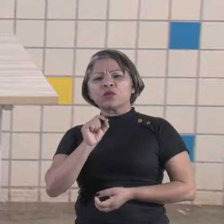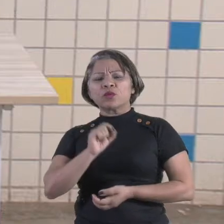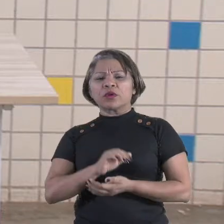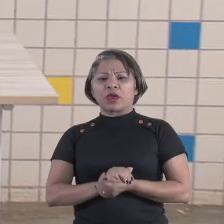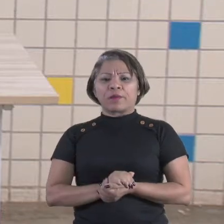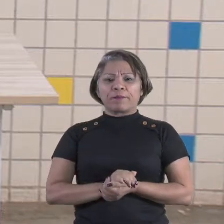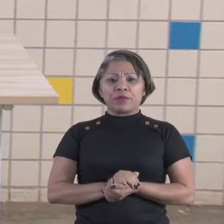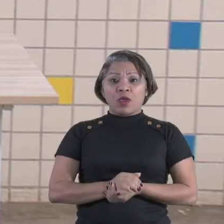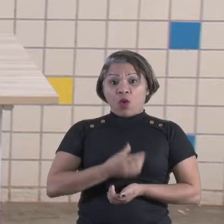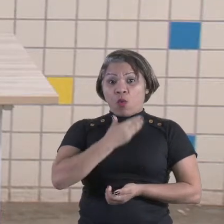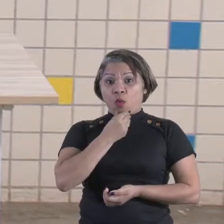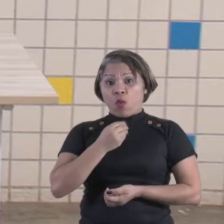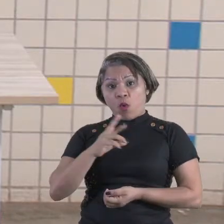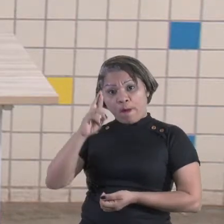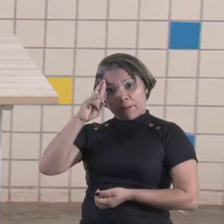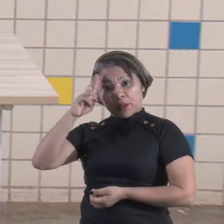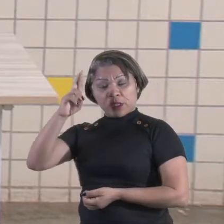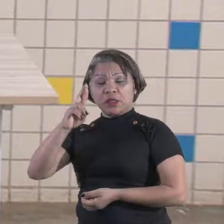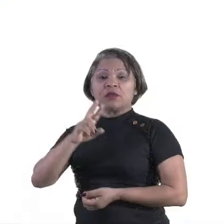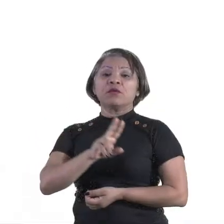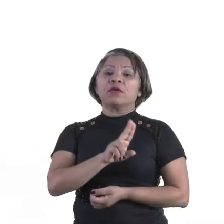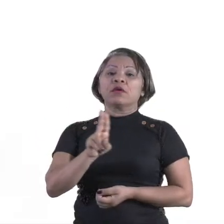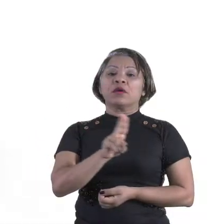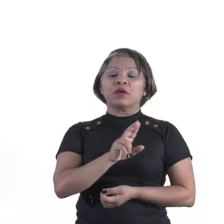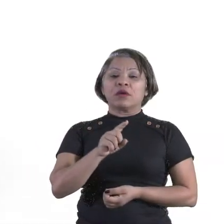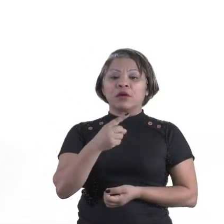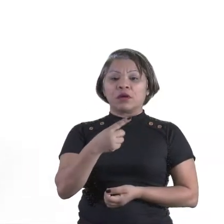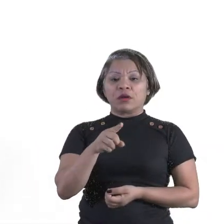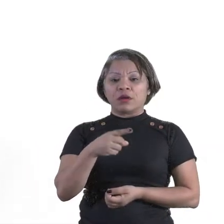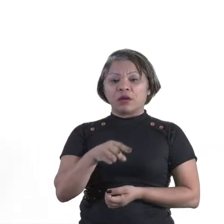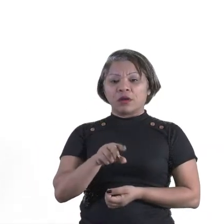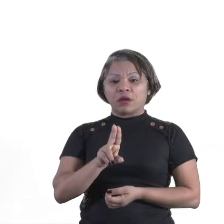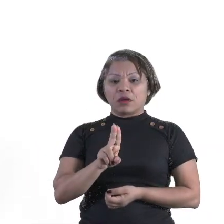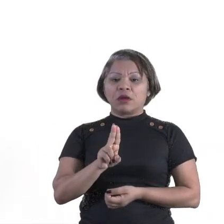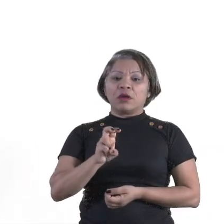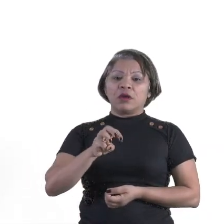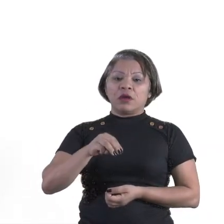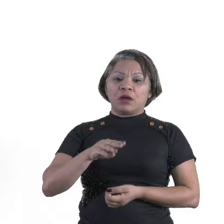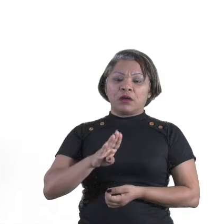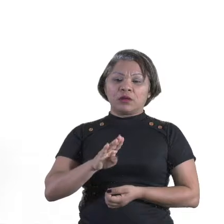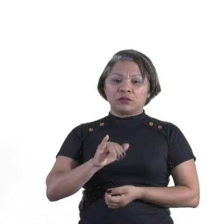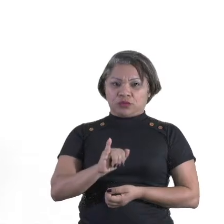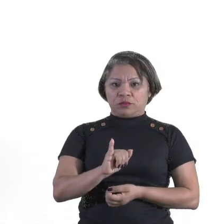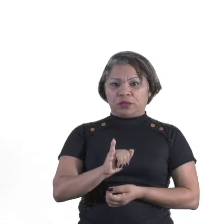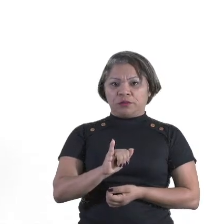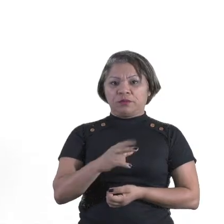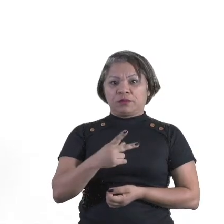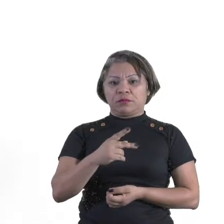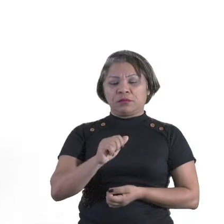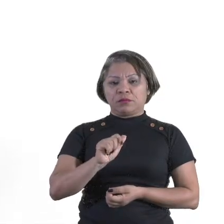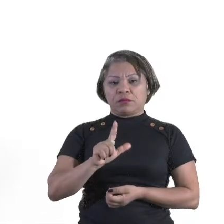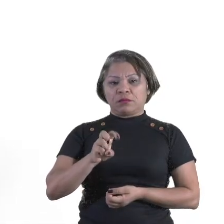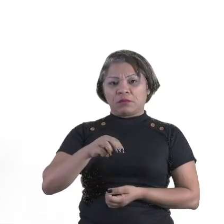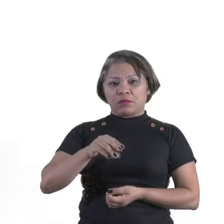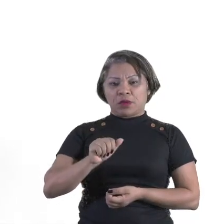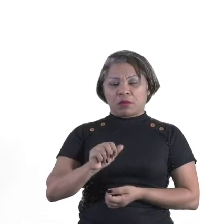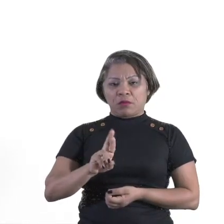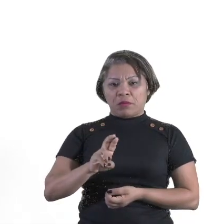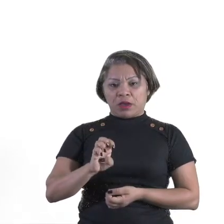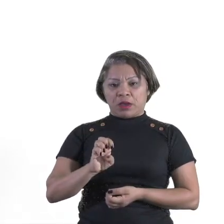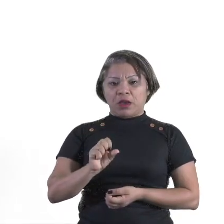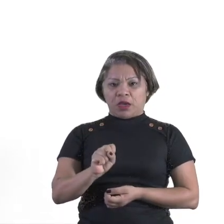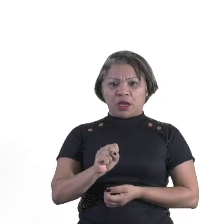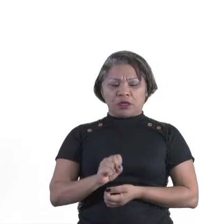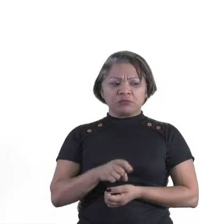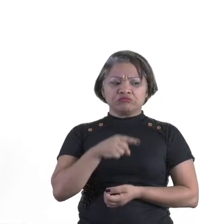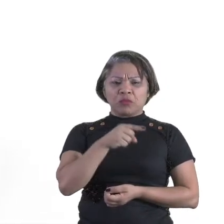quilombo foi Zumbi dos Palmares, um grande nome da história do Brasil. Ele foi um dos líderes do Quilombo